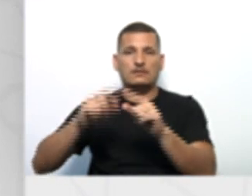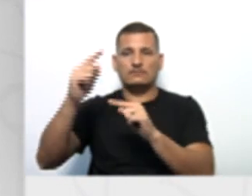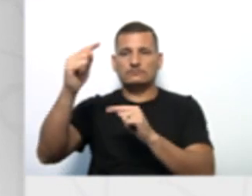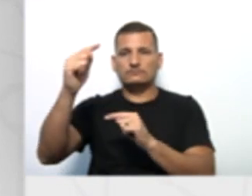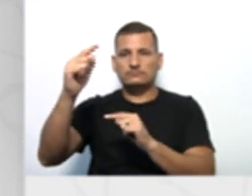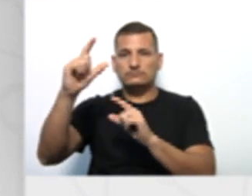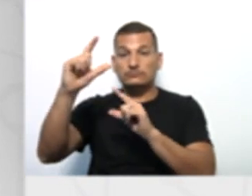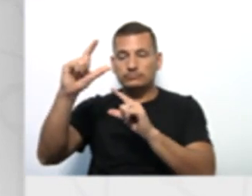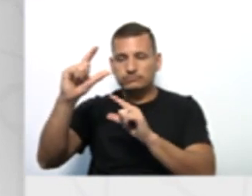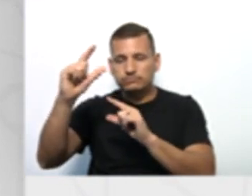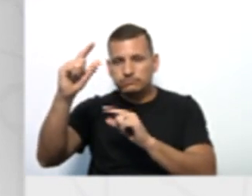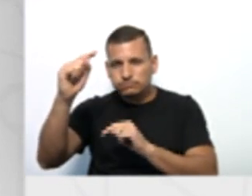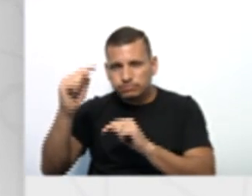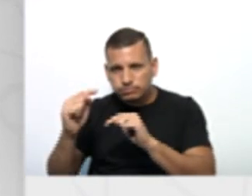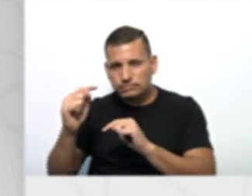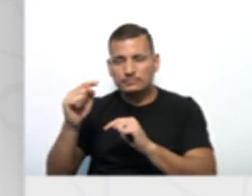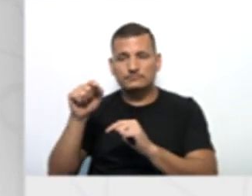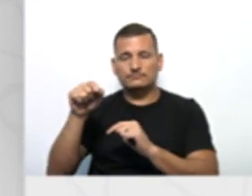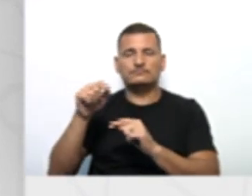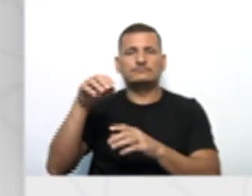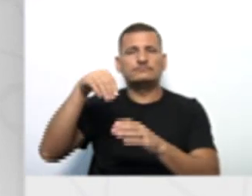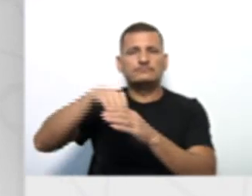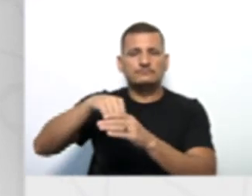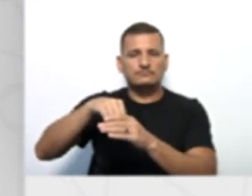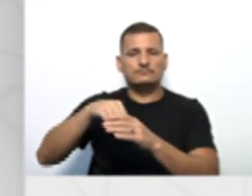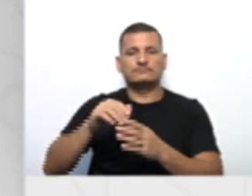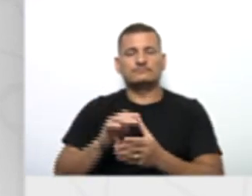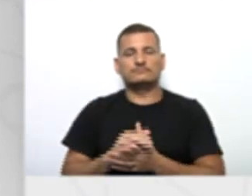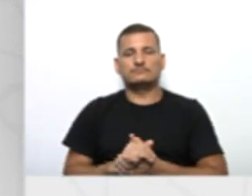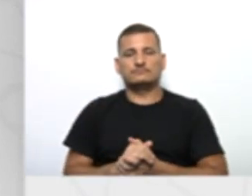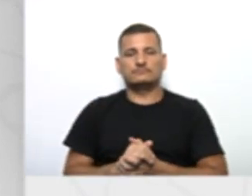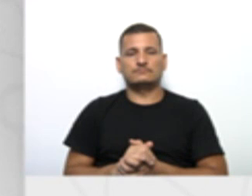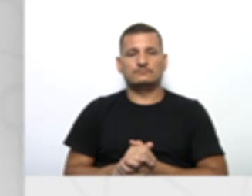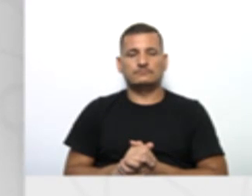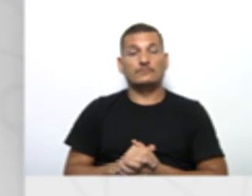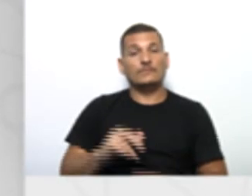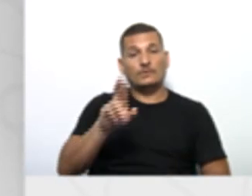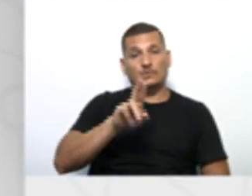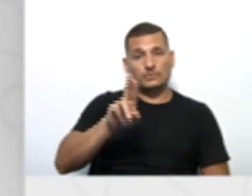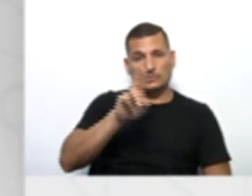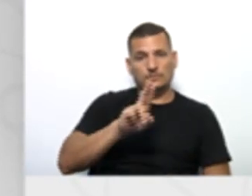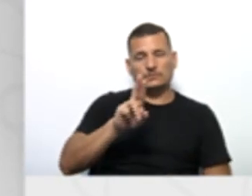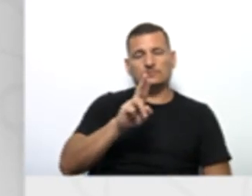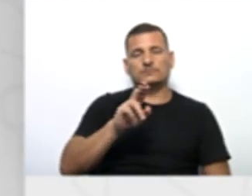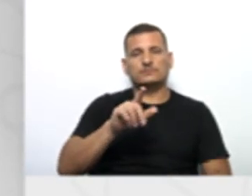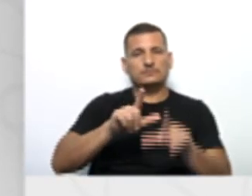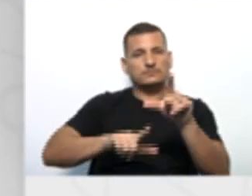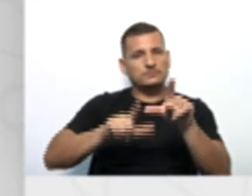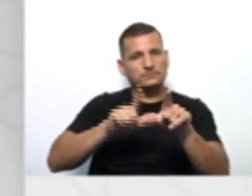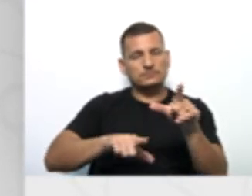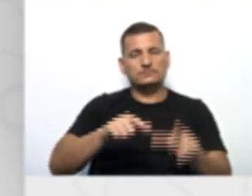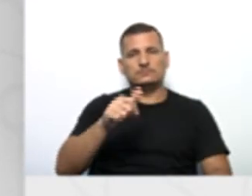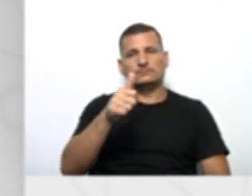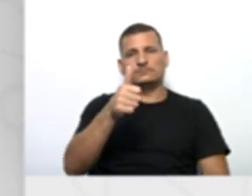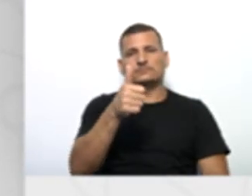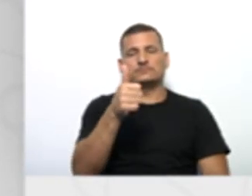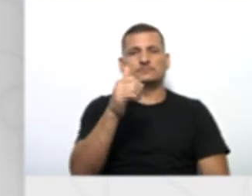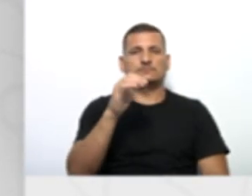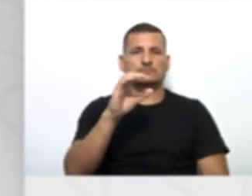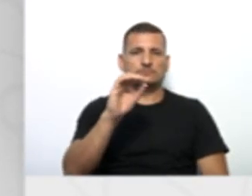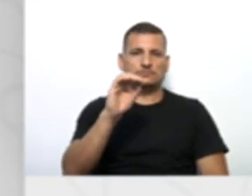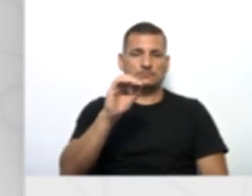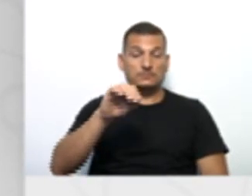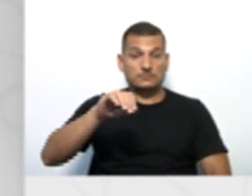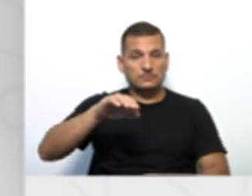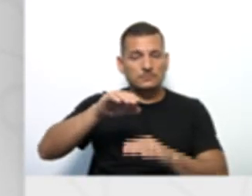ou Arial 12, dentro dessa citação direta longa, eu vou utilizar uma fonte menor. posso utilizar uma fonte 10,